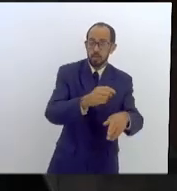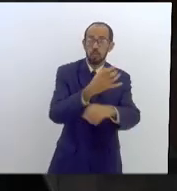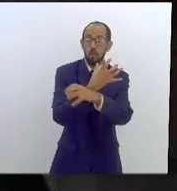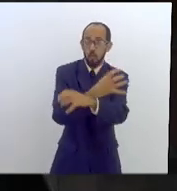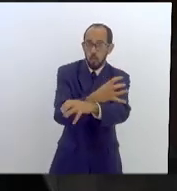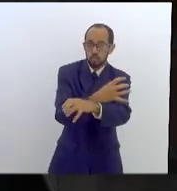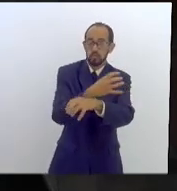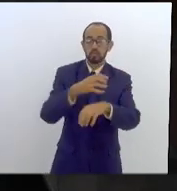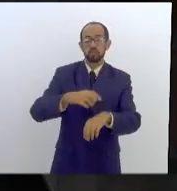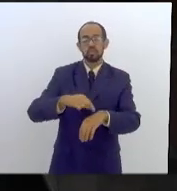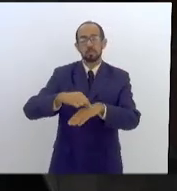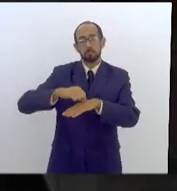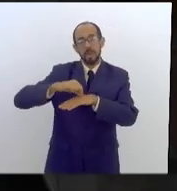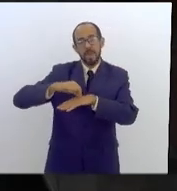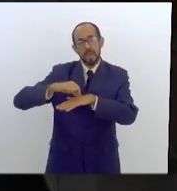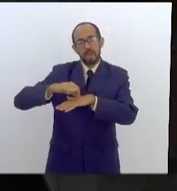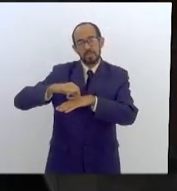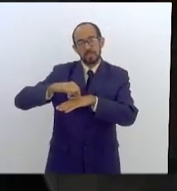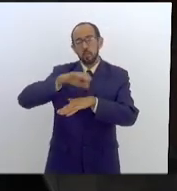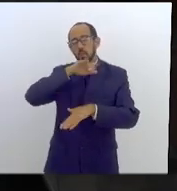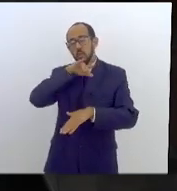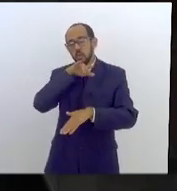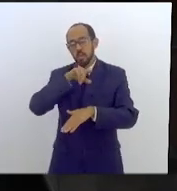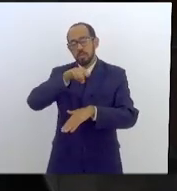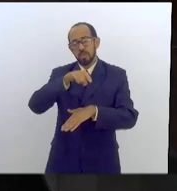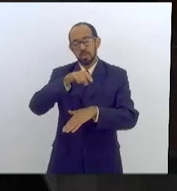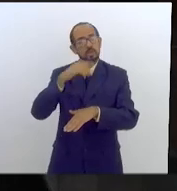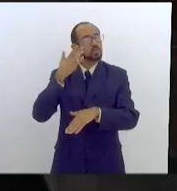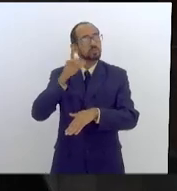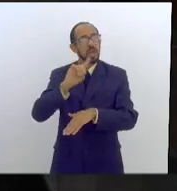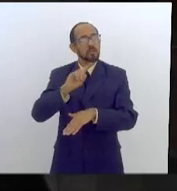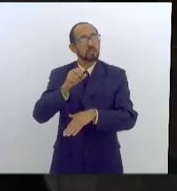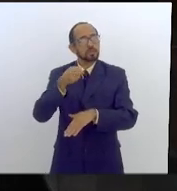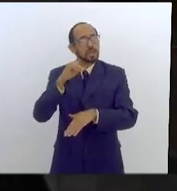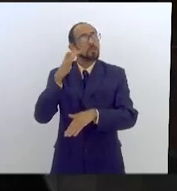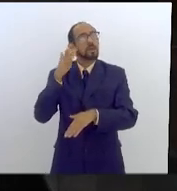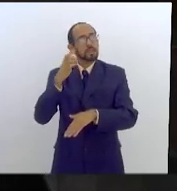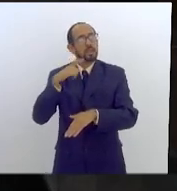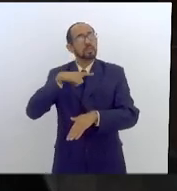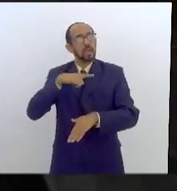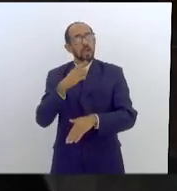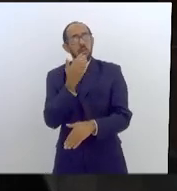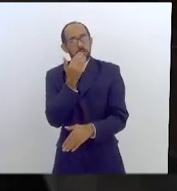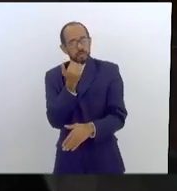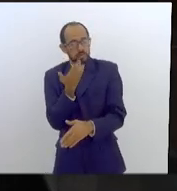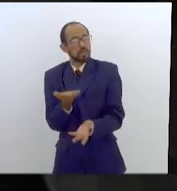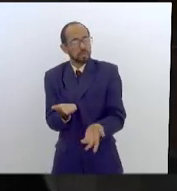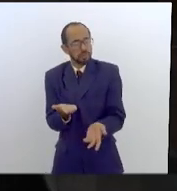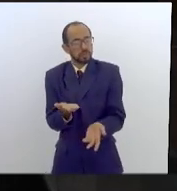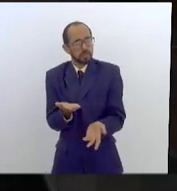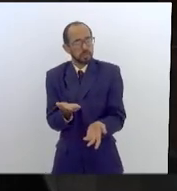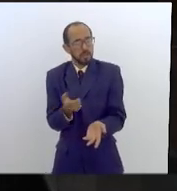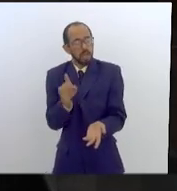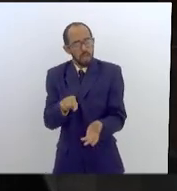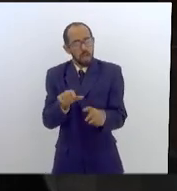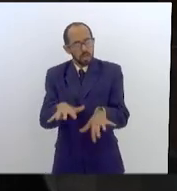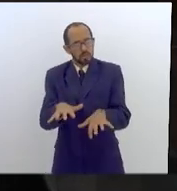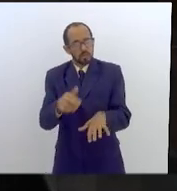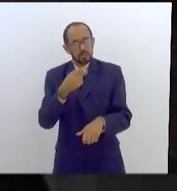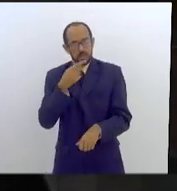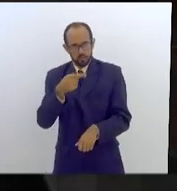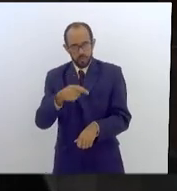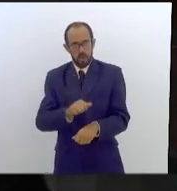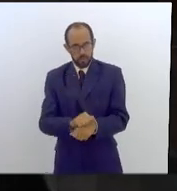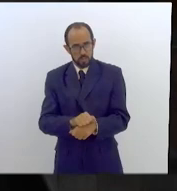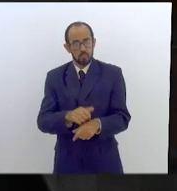parcela da população que não sabe se vai comer no dia seguinte né que não sabe se vai comer no dia em que acorda é disso que a gente tá falando por isso é Nossa